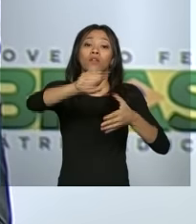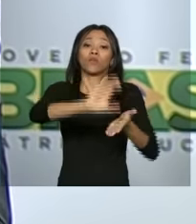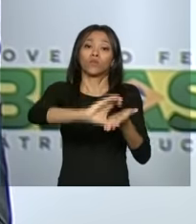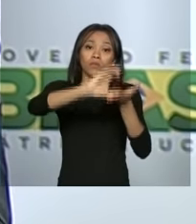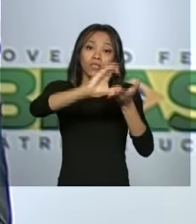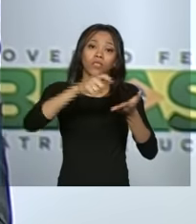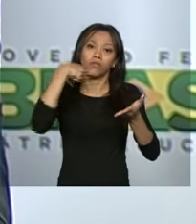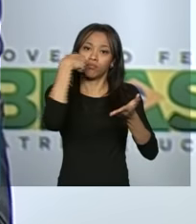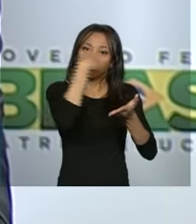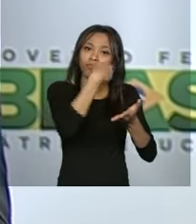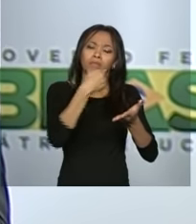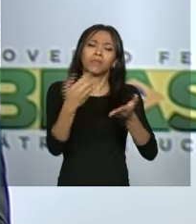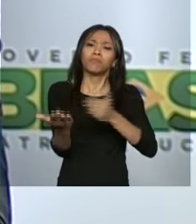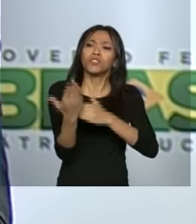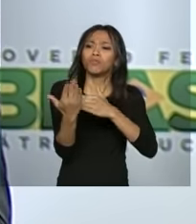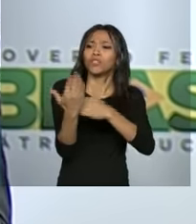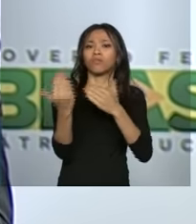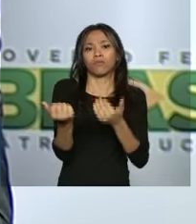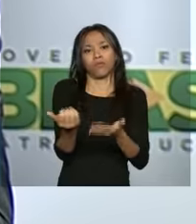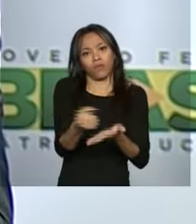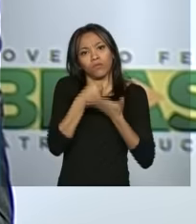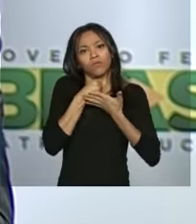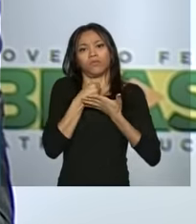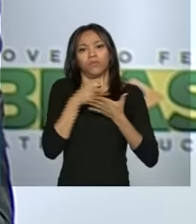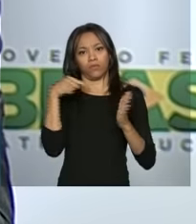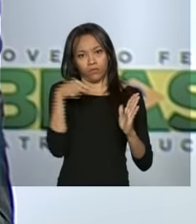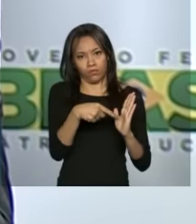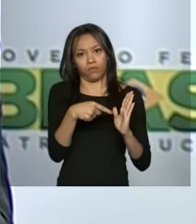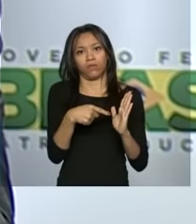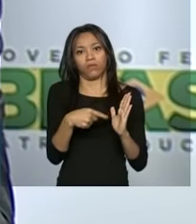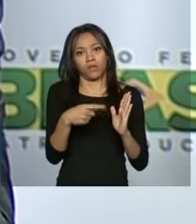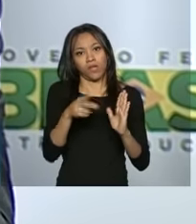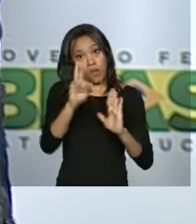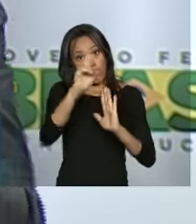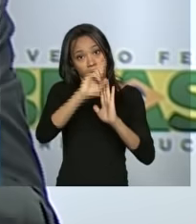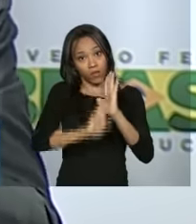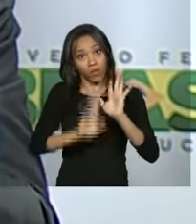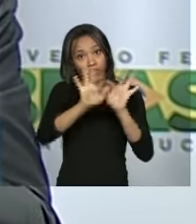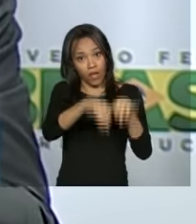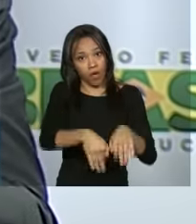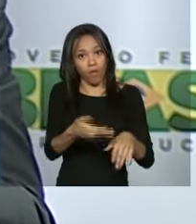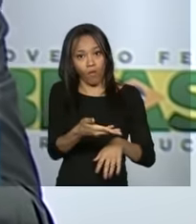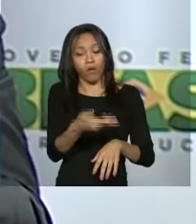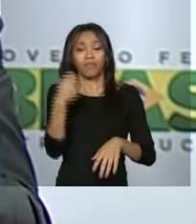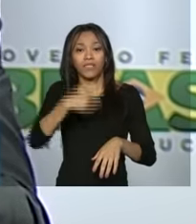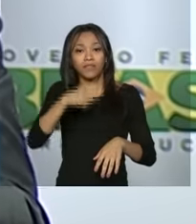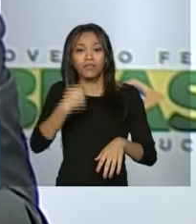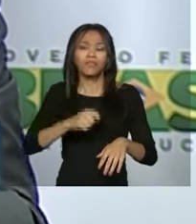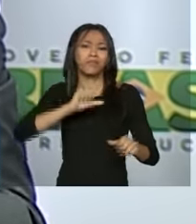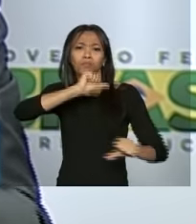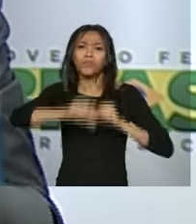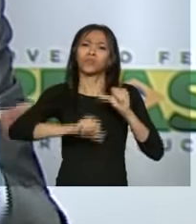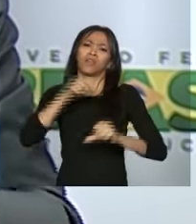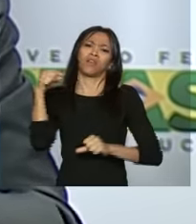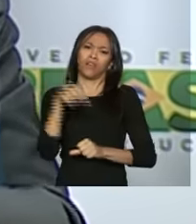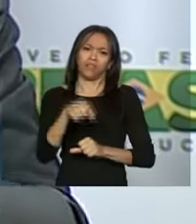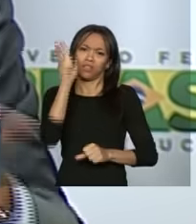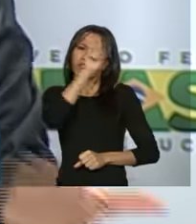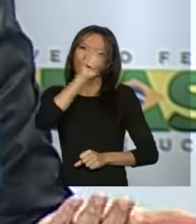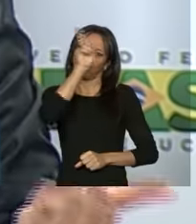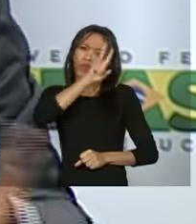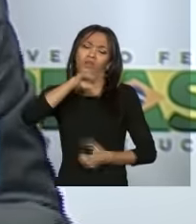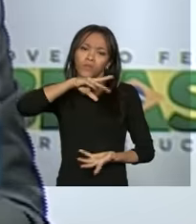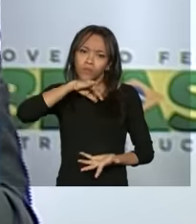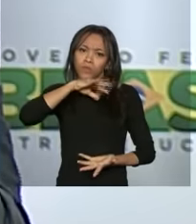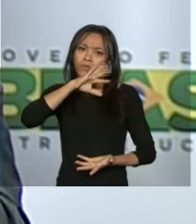nessa e eu tenho certeza que vai ter Guarida isso porque ninguém como eu disse precisa virar essa página da nossa história essa página